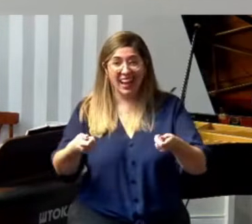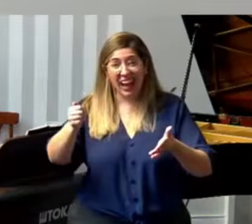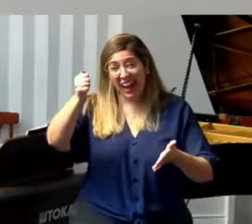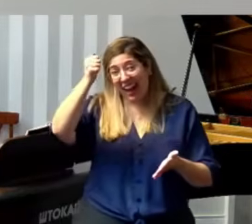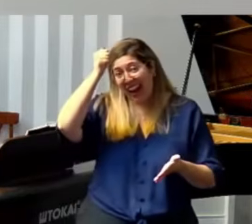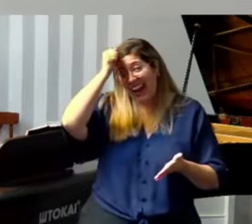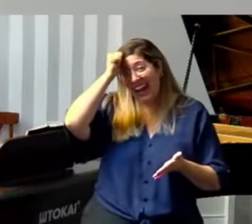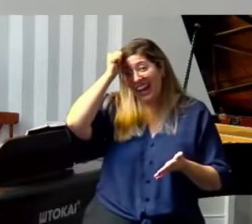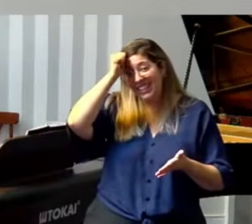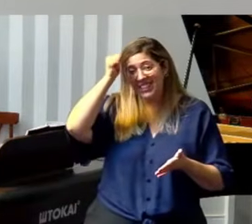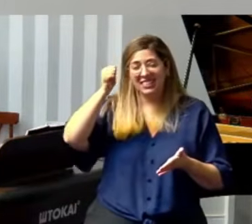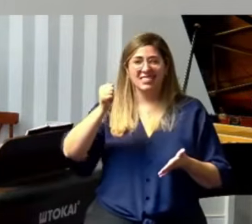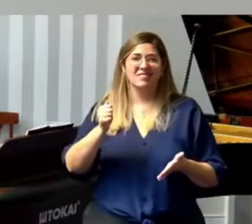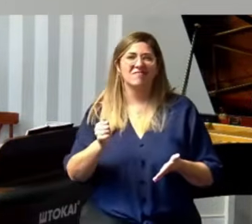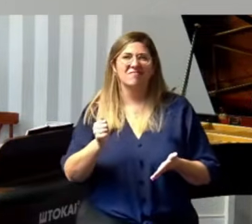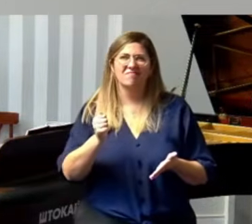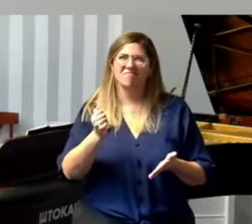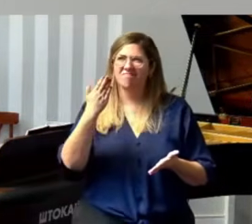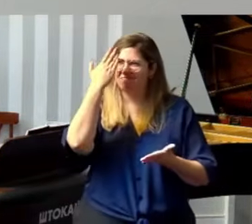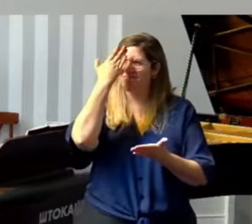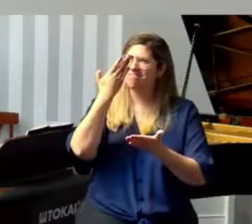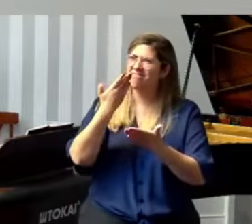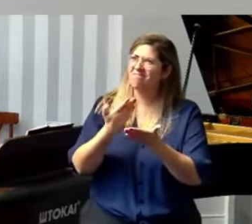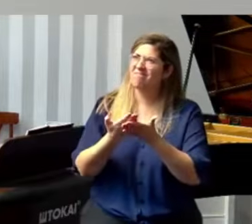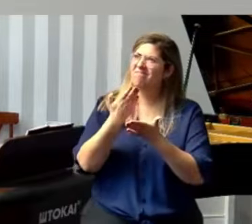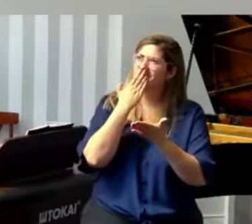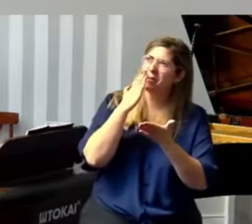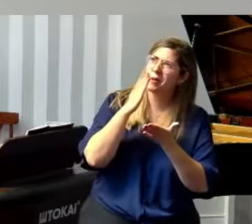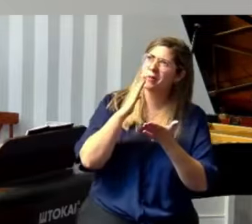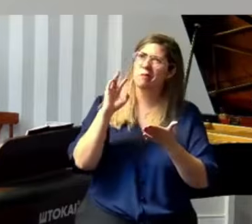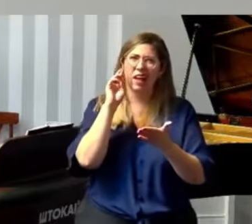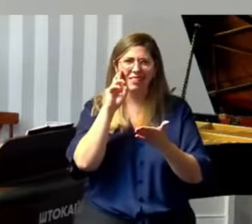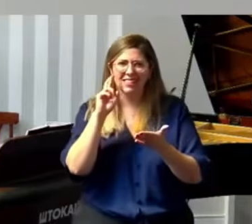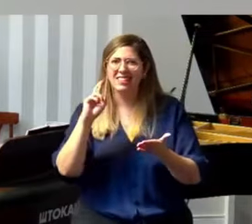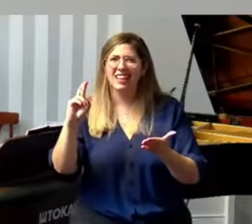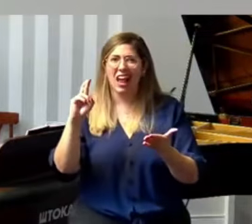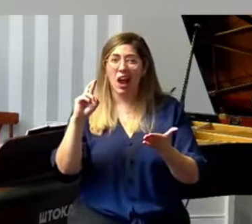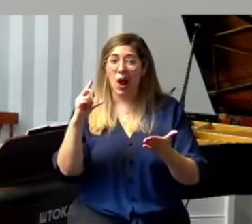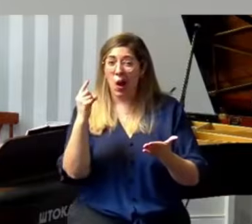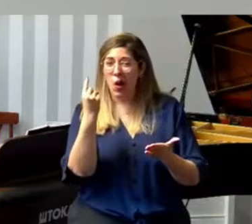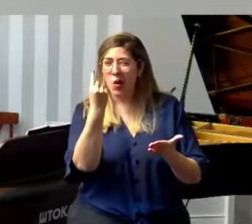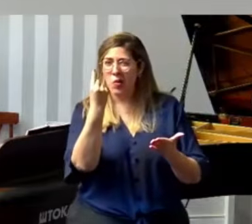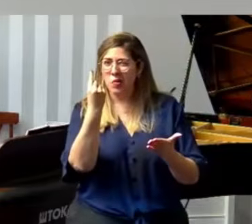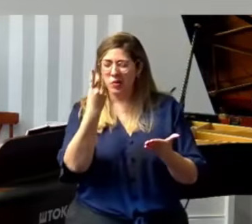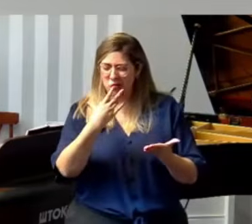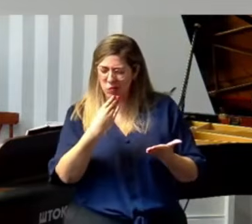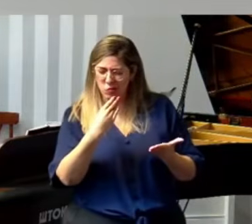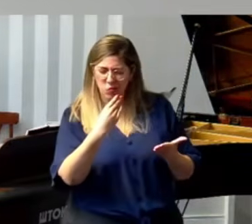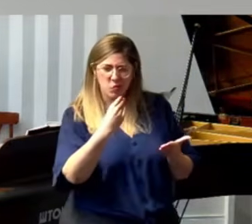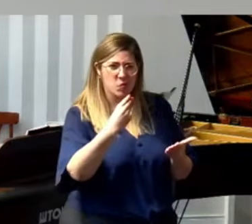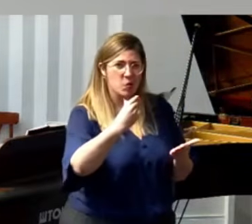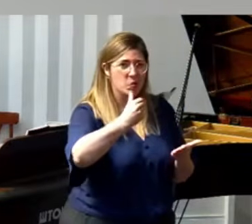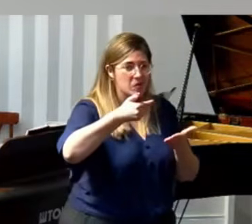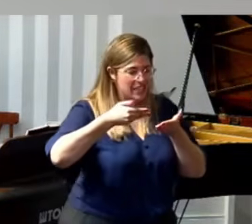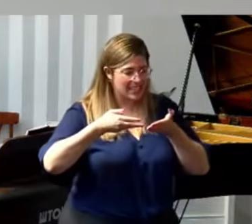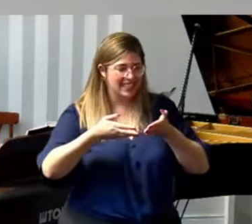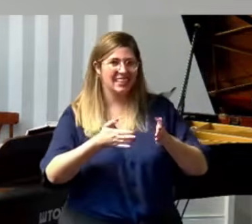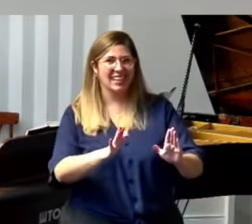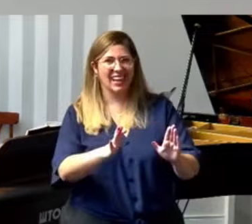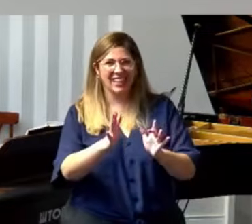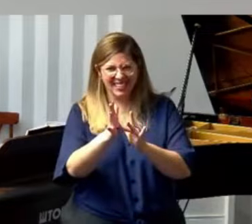é alguém que cria na promessa do Senhor de que um dia pelo menos um descendente sairia da